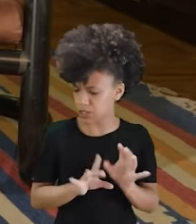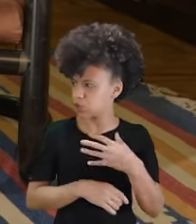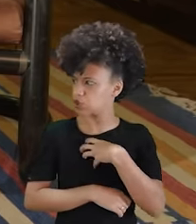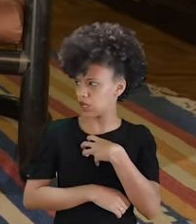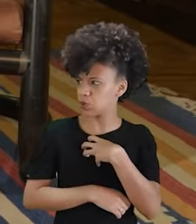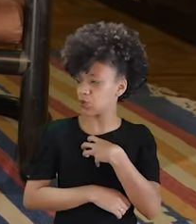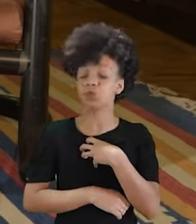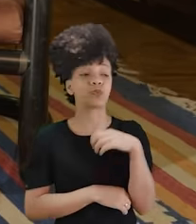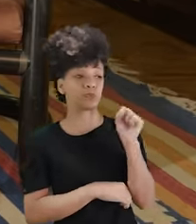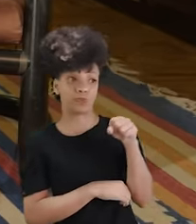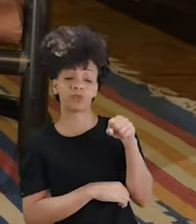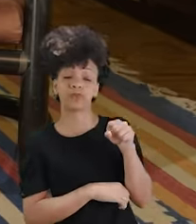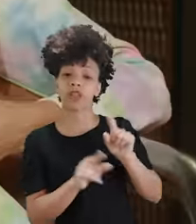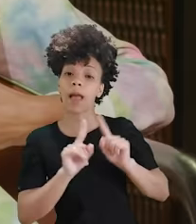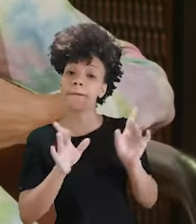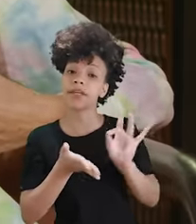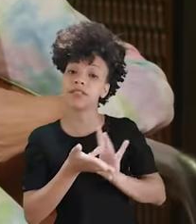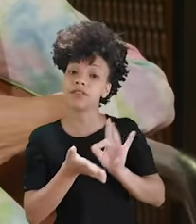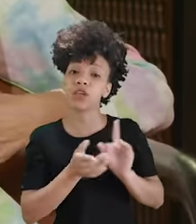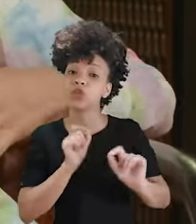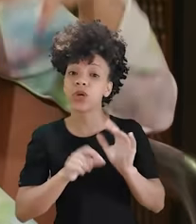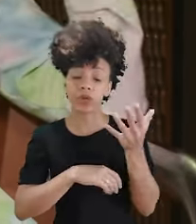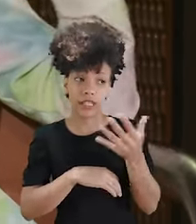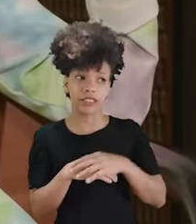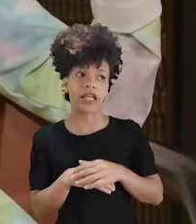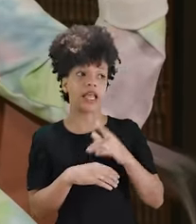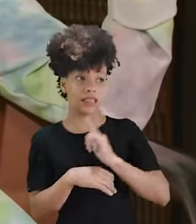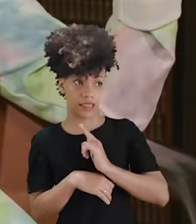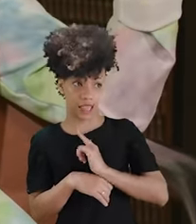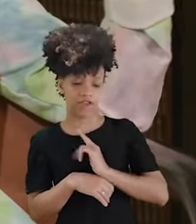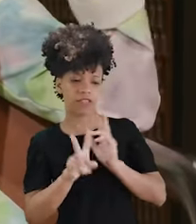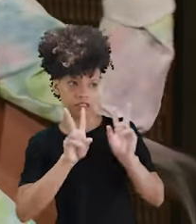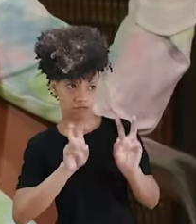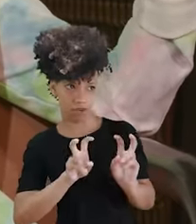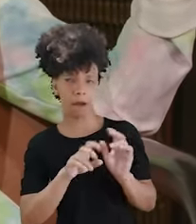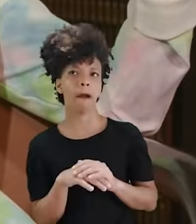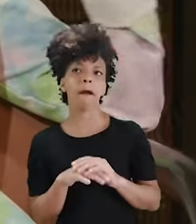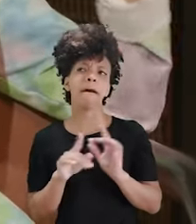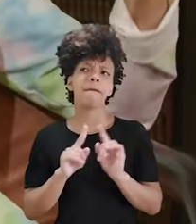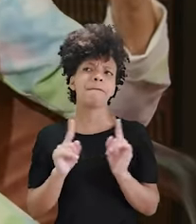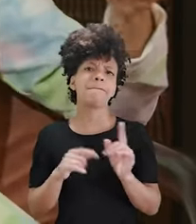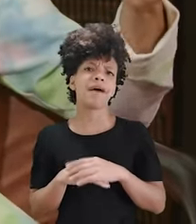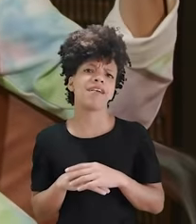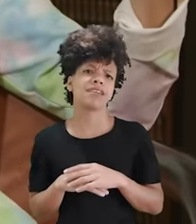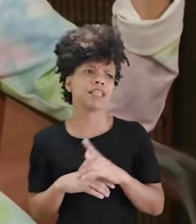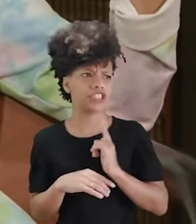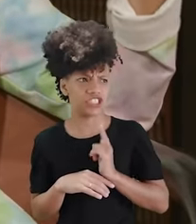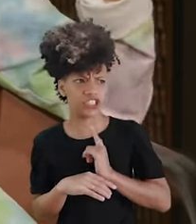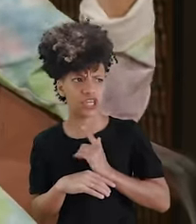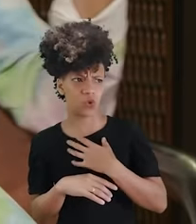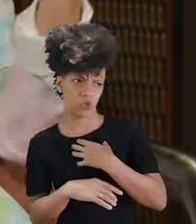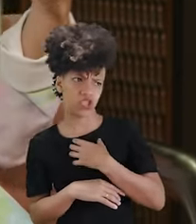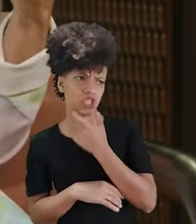especialidade de comportamento é isso só que na verdade assim eles vieram com esse lema Mas eles